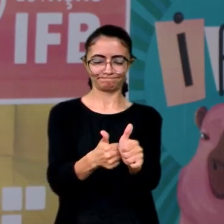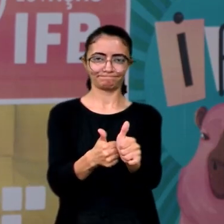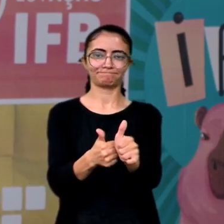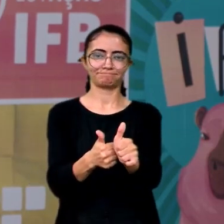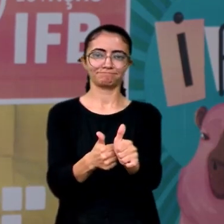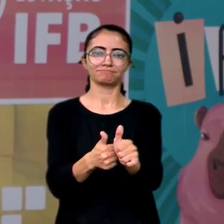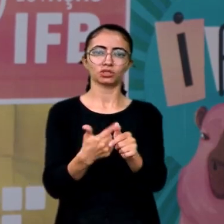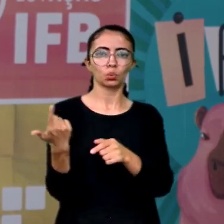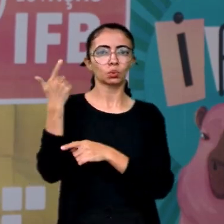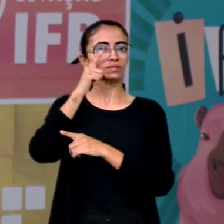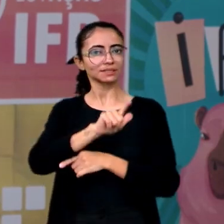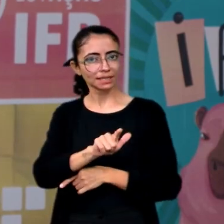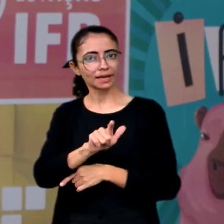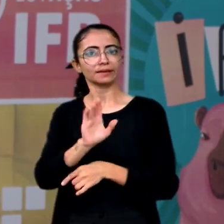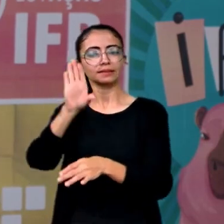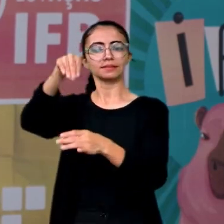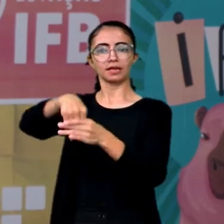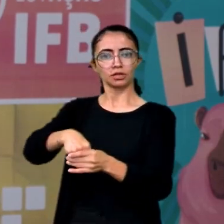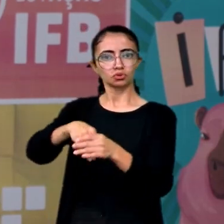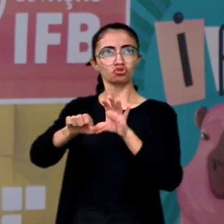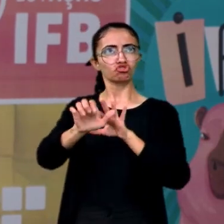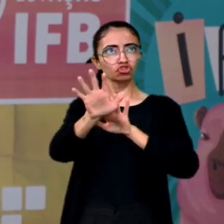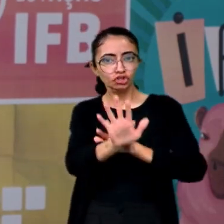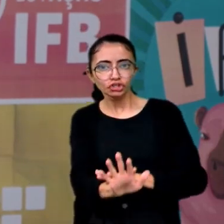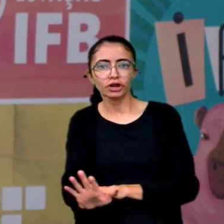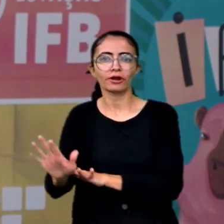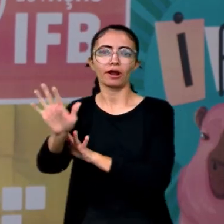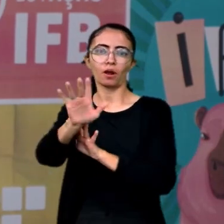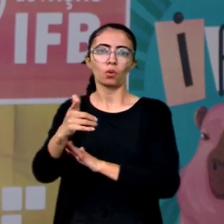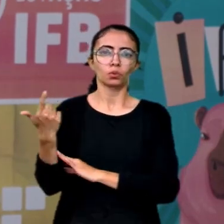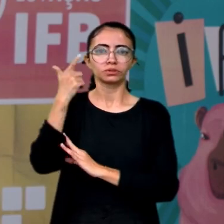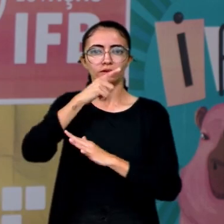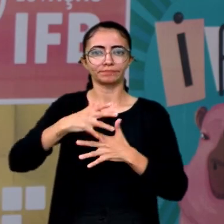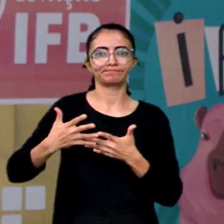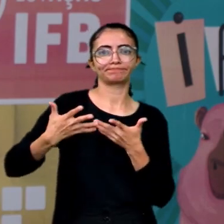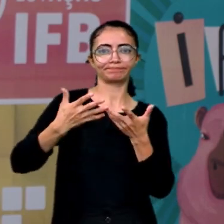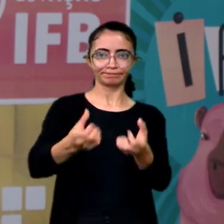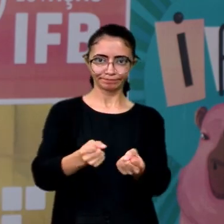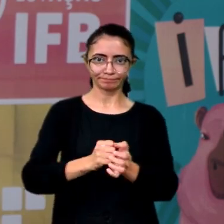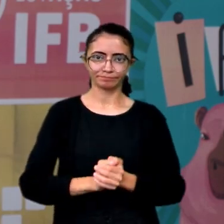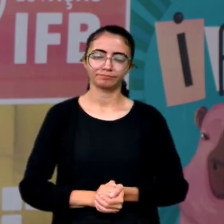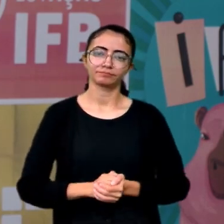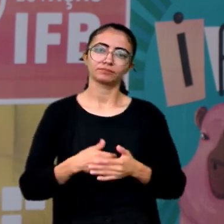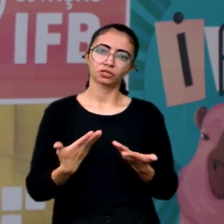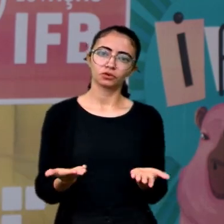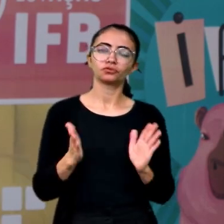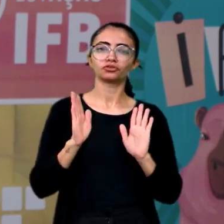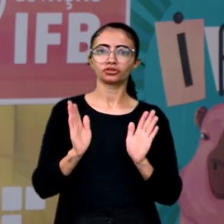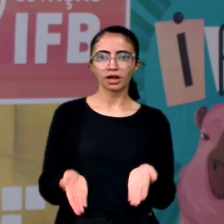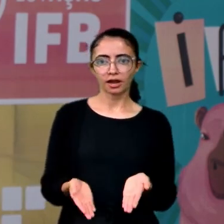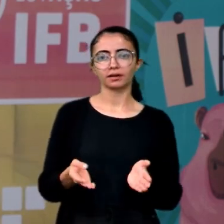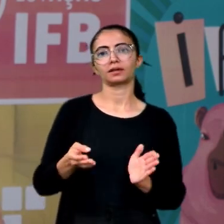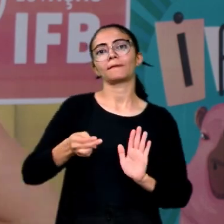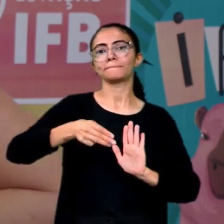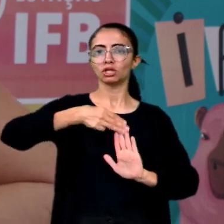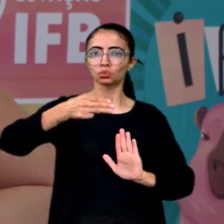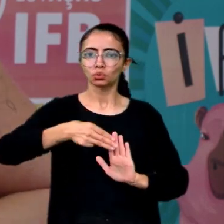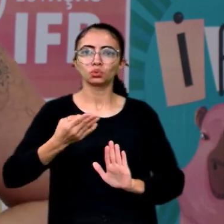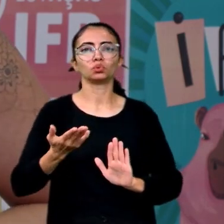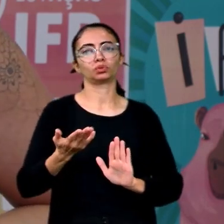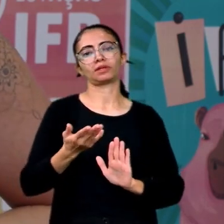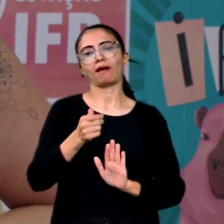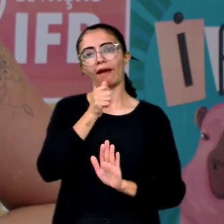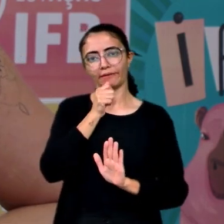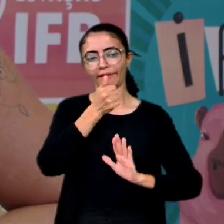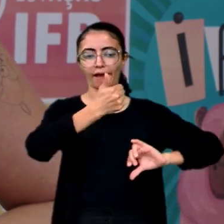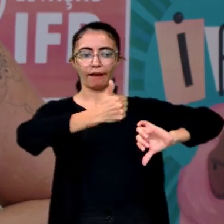a sustentabilidade, né? Então, a minuta já foi enviada, a reitoria está analisando, então está nesse passo agora.